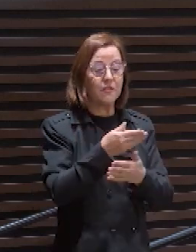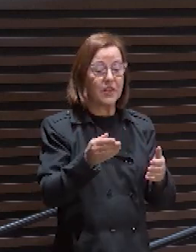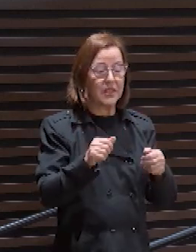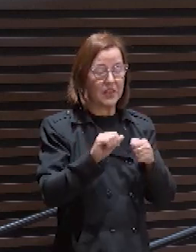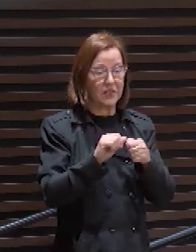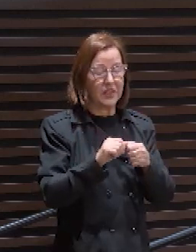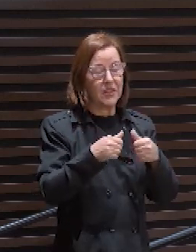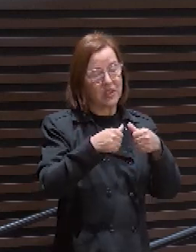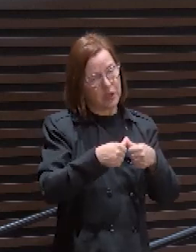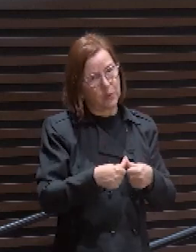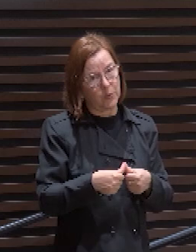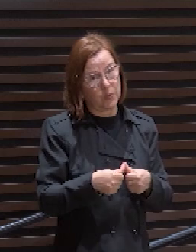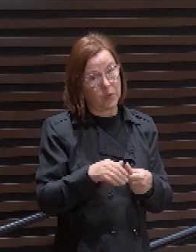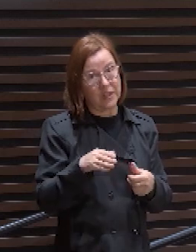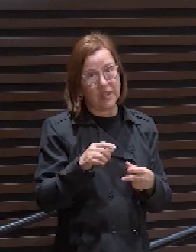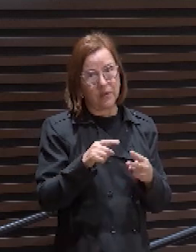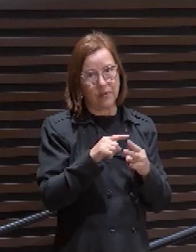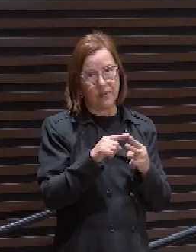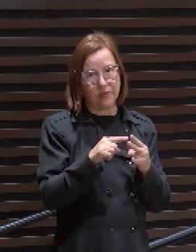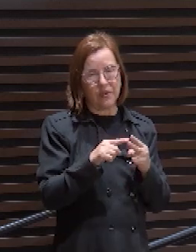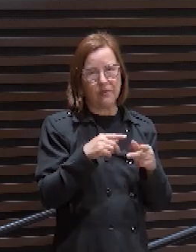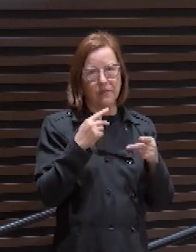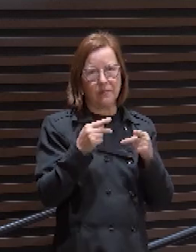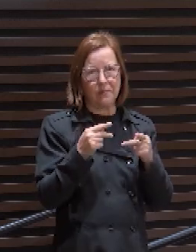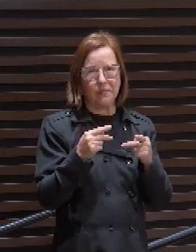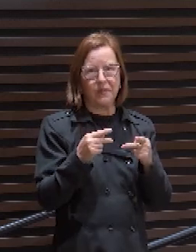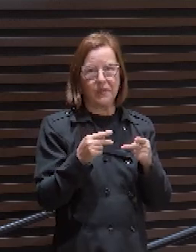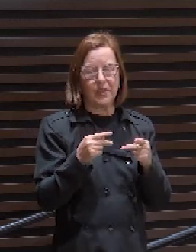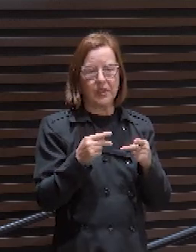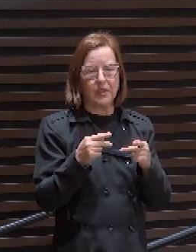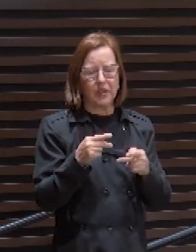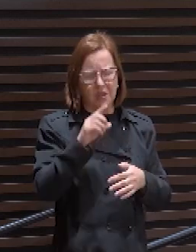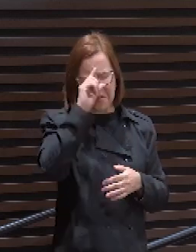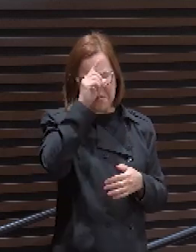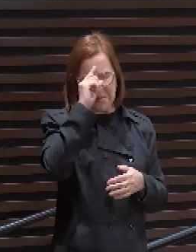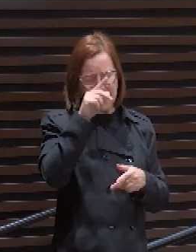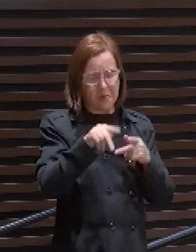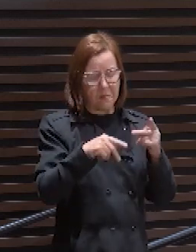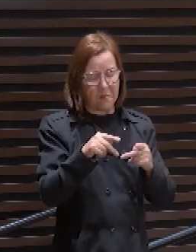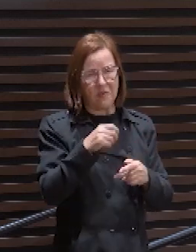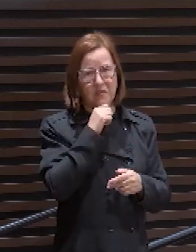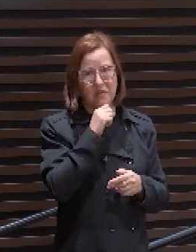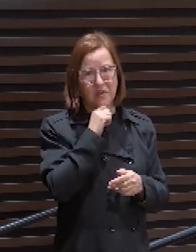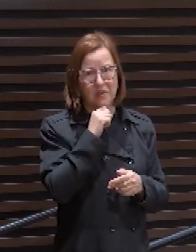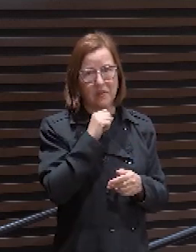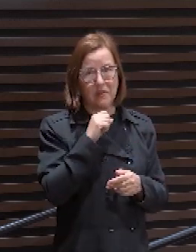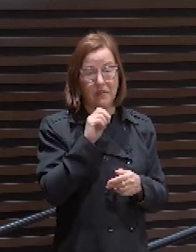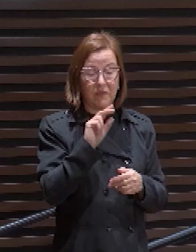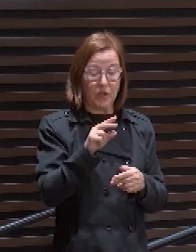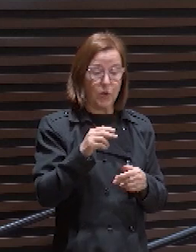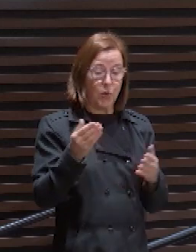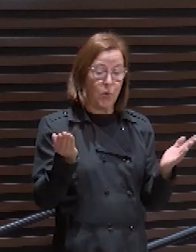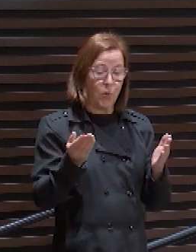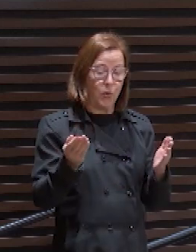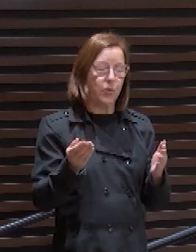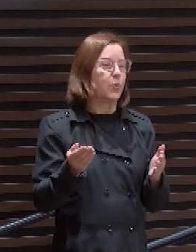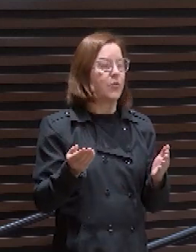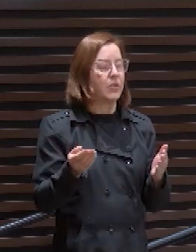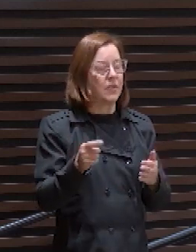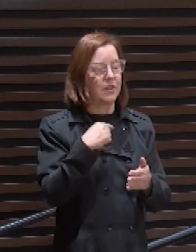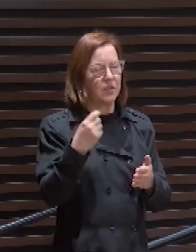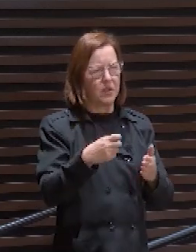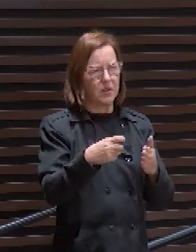lhes disse: autoridades do povo e anciãos, visto que hoje somos interrogados a propósito